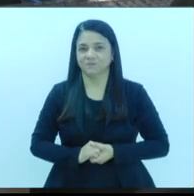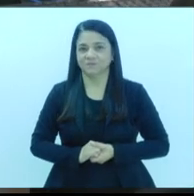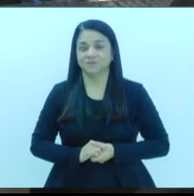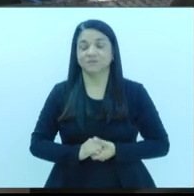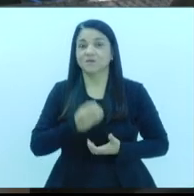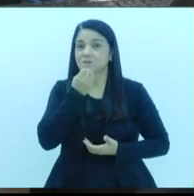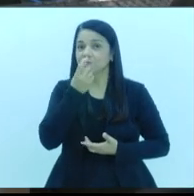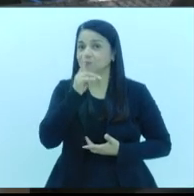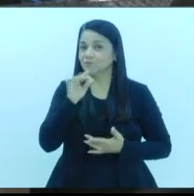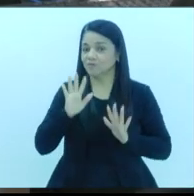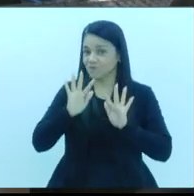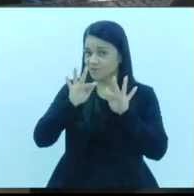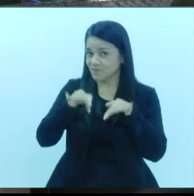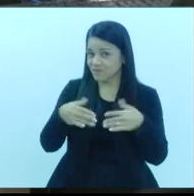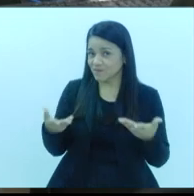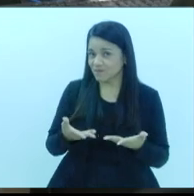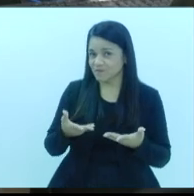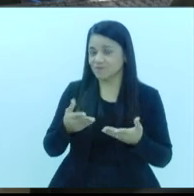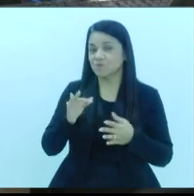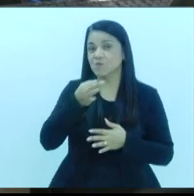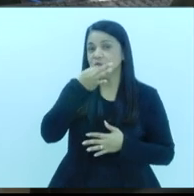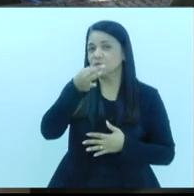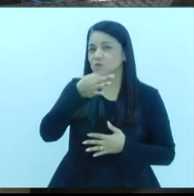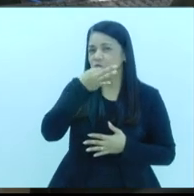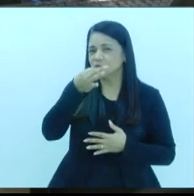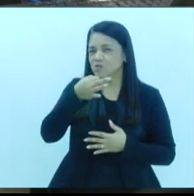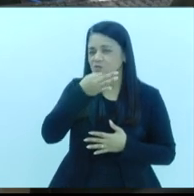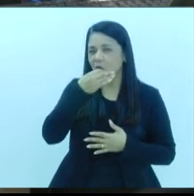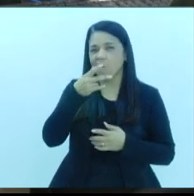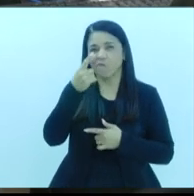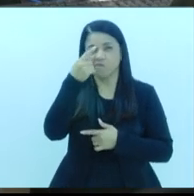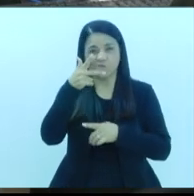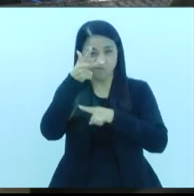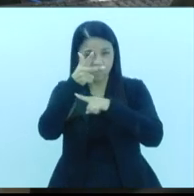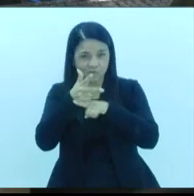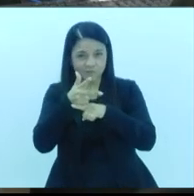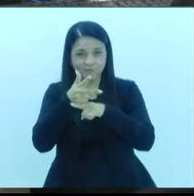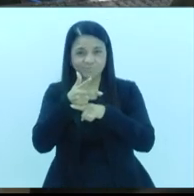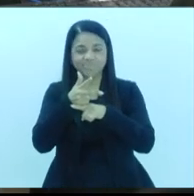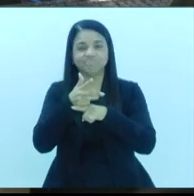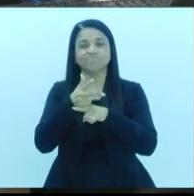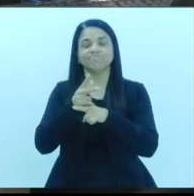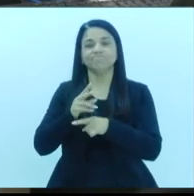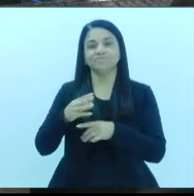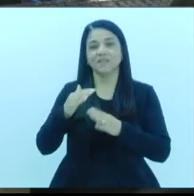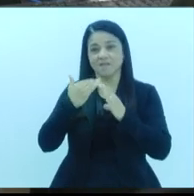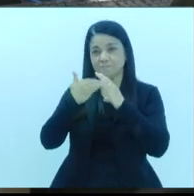O Bom Dia Alerj termina aqui. Se você quiser enviar sugestões ou vídeos aí da sua cidade, é só acessar nosso e-mail